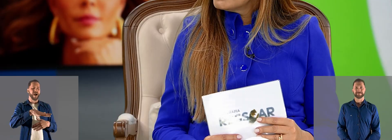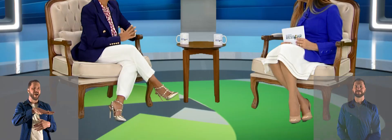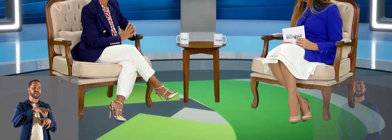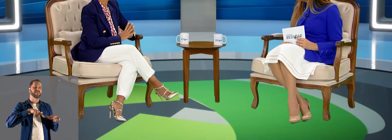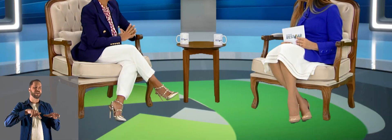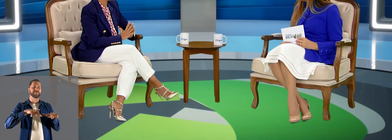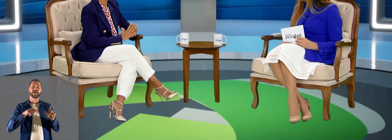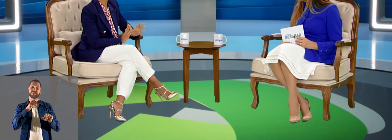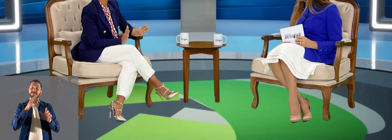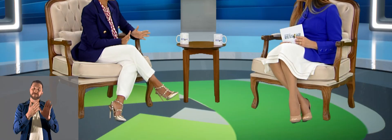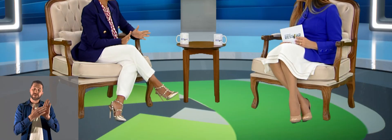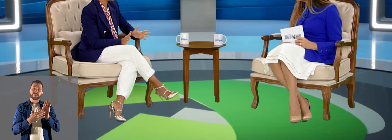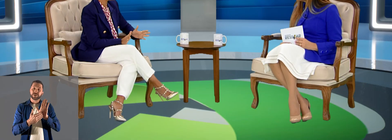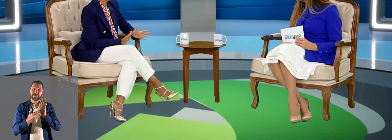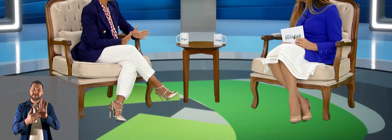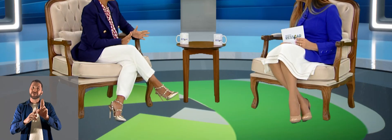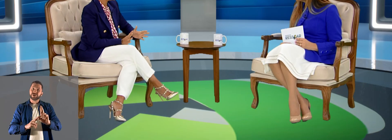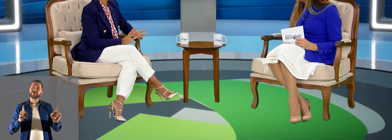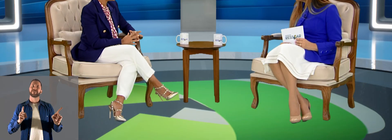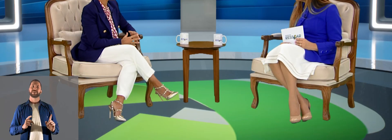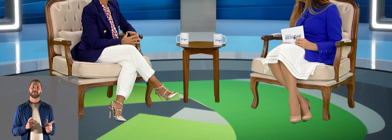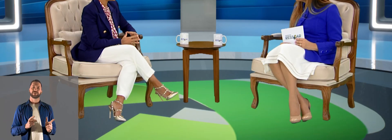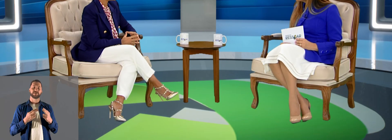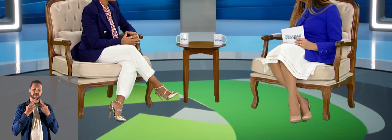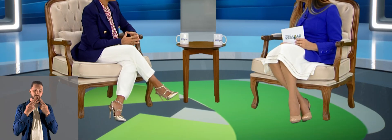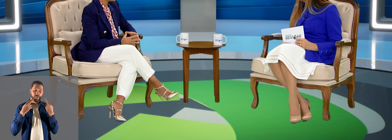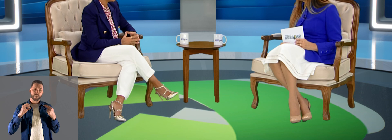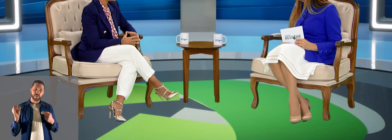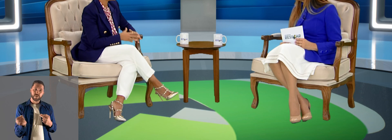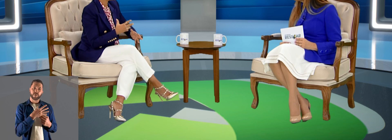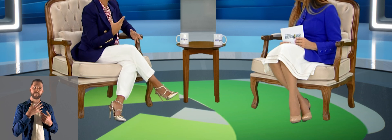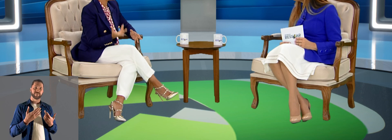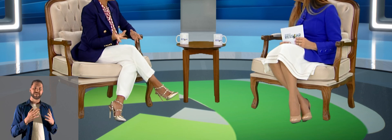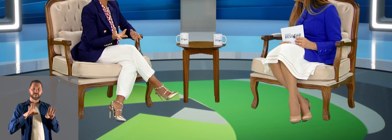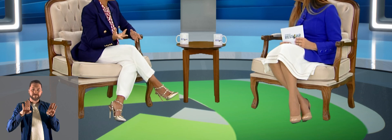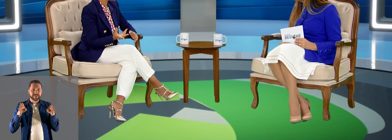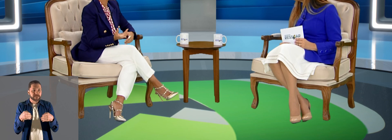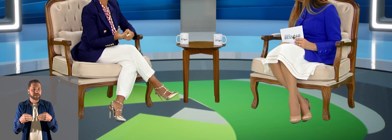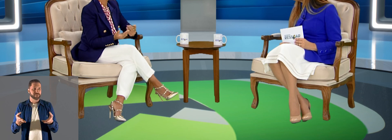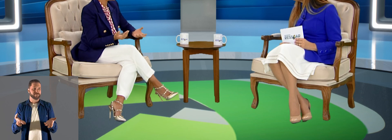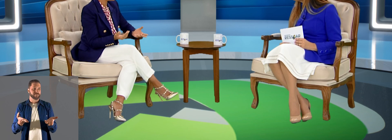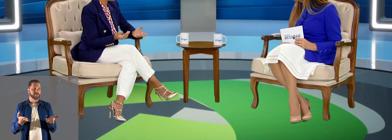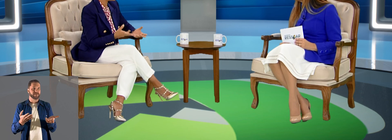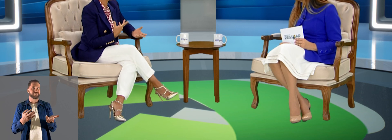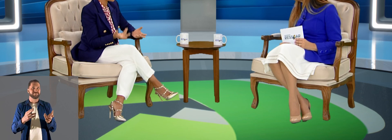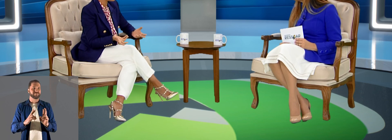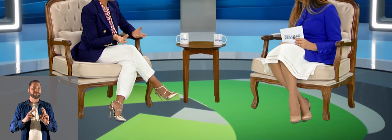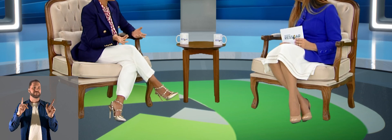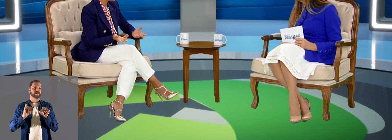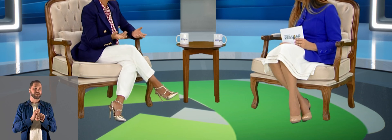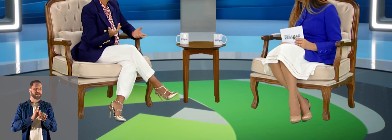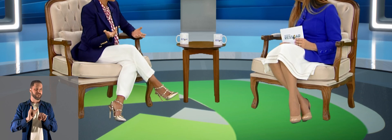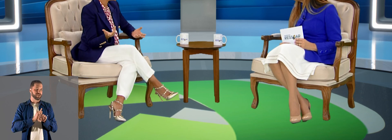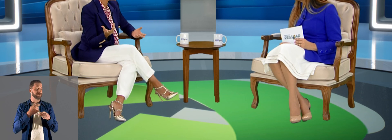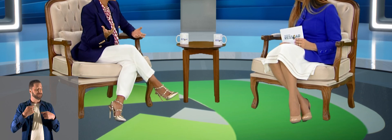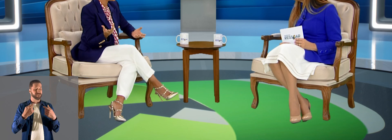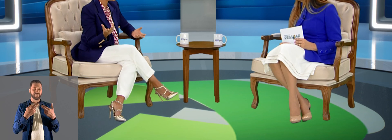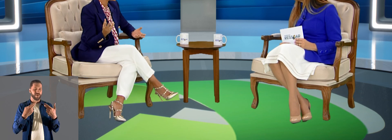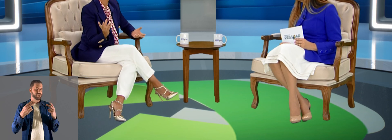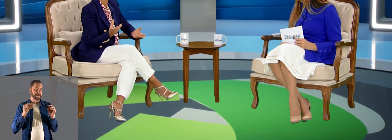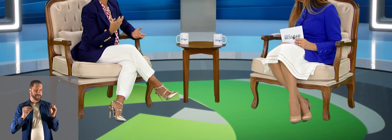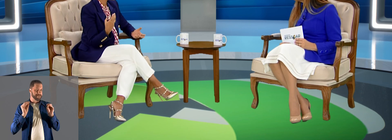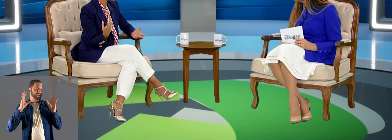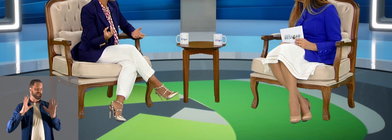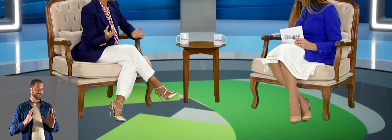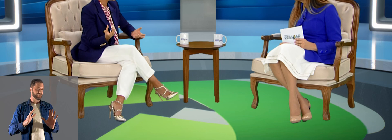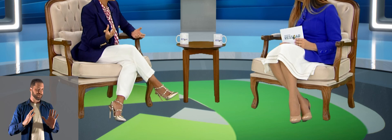independente do segmento que você estiver tente oferecer uma experiência inovadora exclusiva memorável para isso você